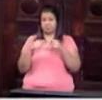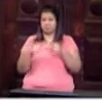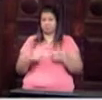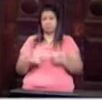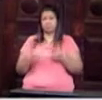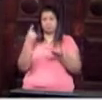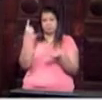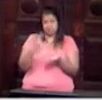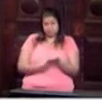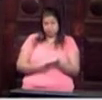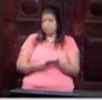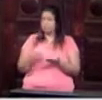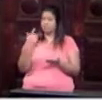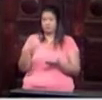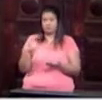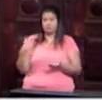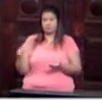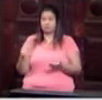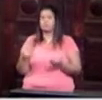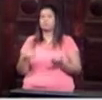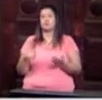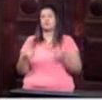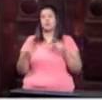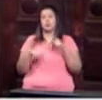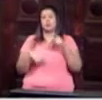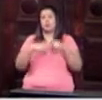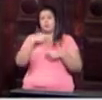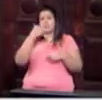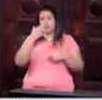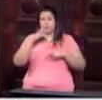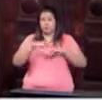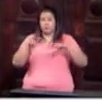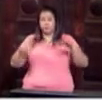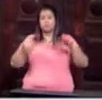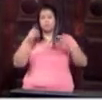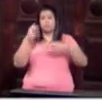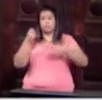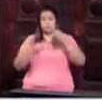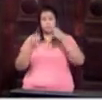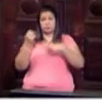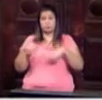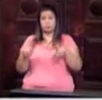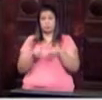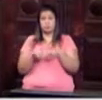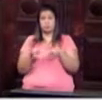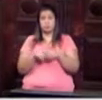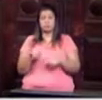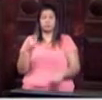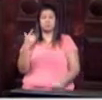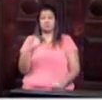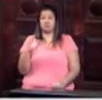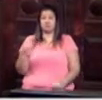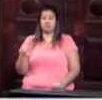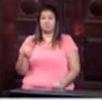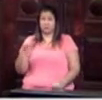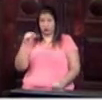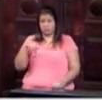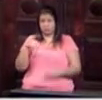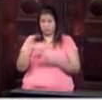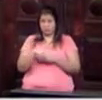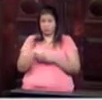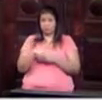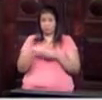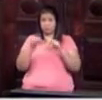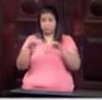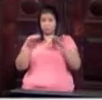em torno do hortifruti, em torno do setor lácteo. Então, será preciso, sem dúvida alguma, antes de colocar essa matéria em plenário para a votação,